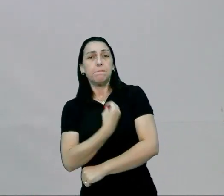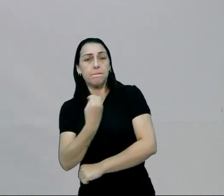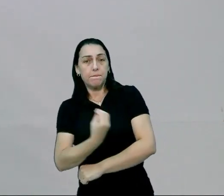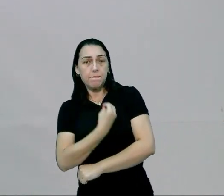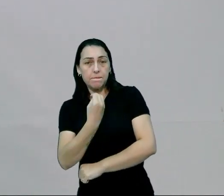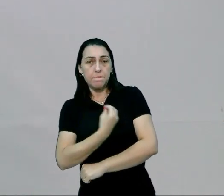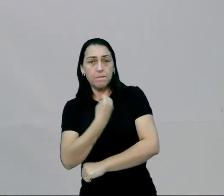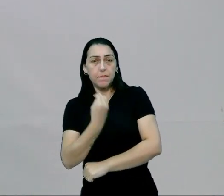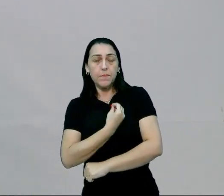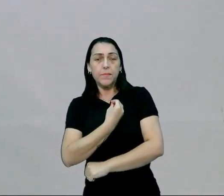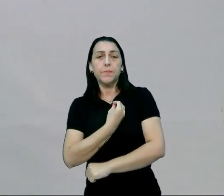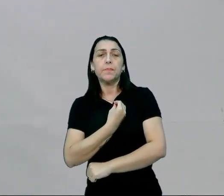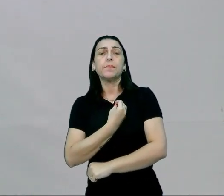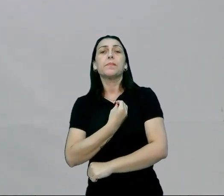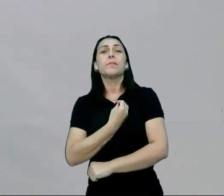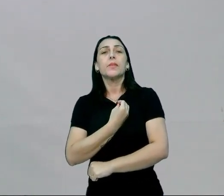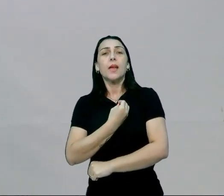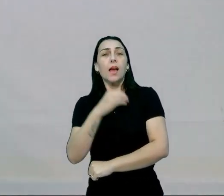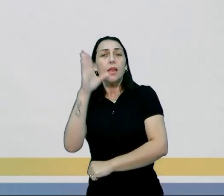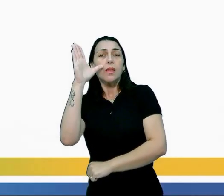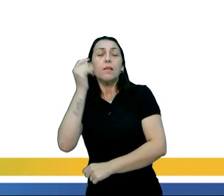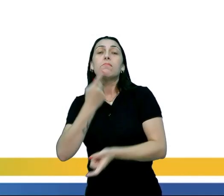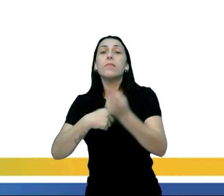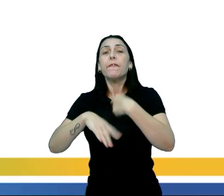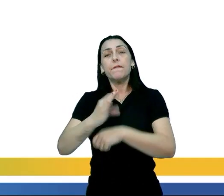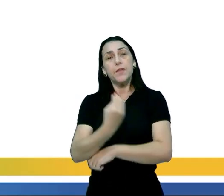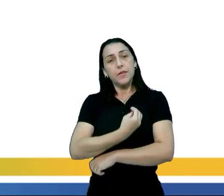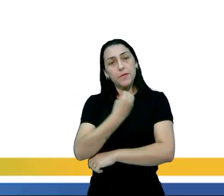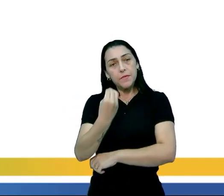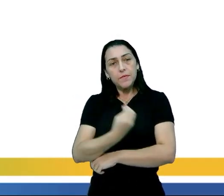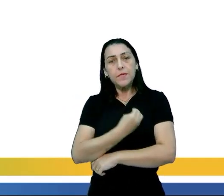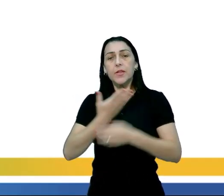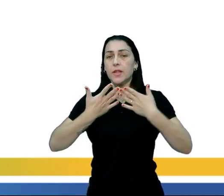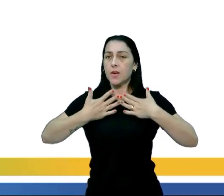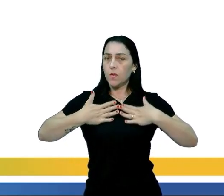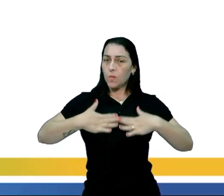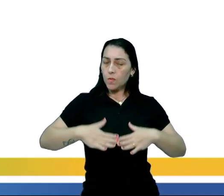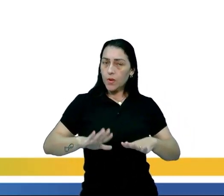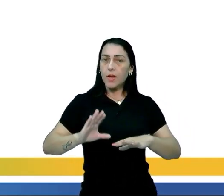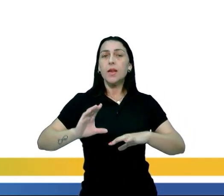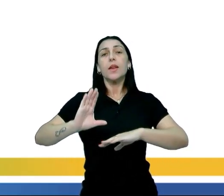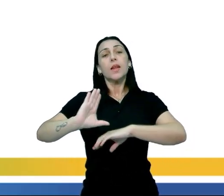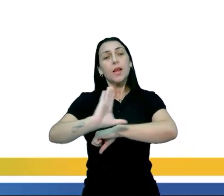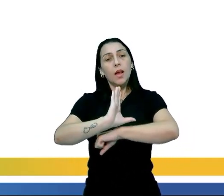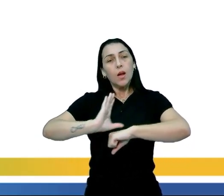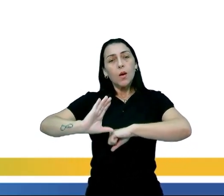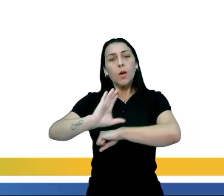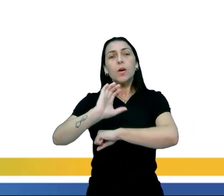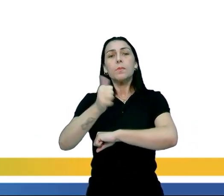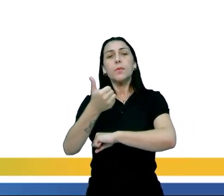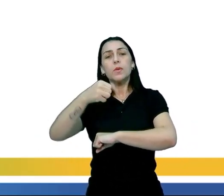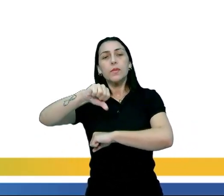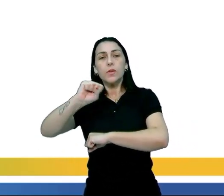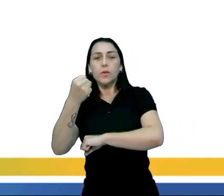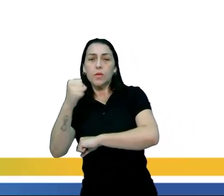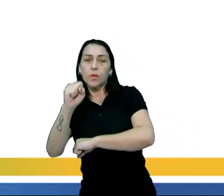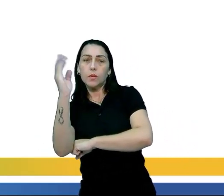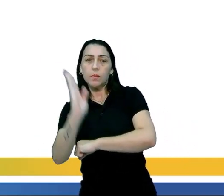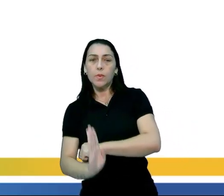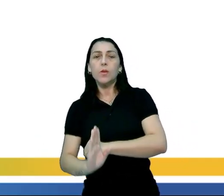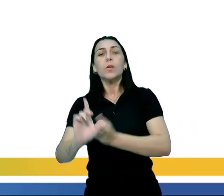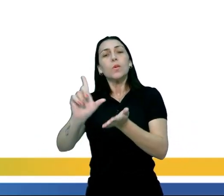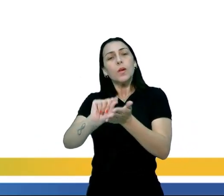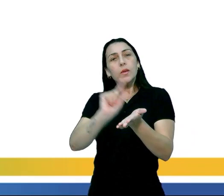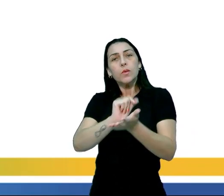nesse sentido do interesse da prática, da vivência, tranquilo? E é algo garantido em lei. Então, a Constituição Brasileira de 1988, no